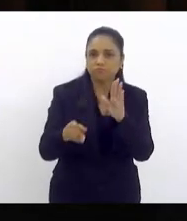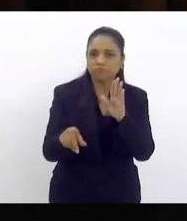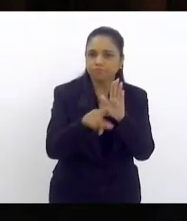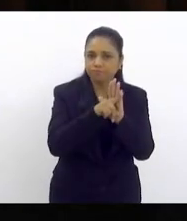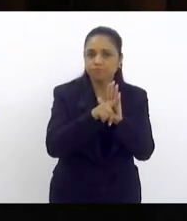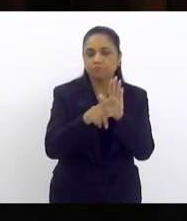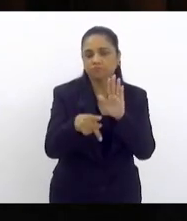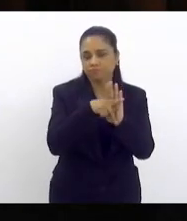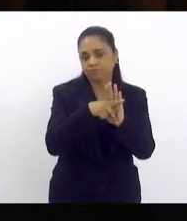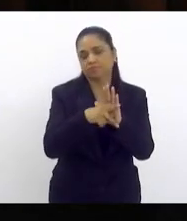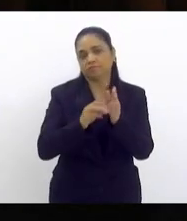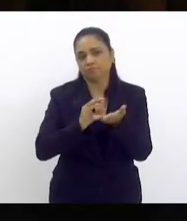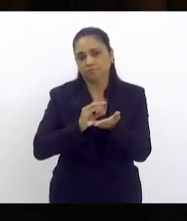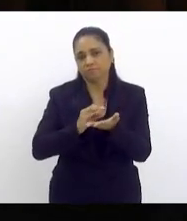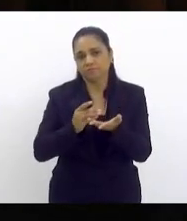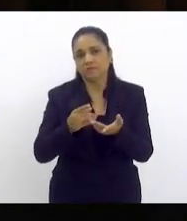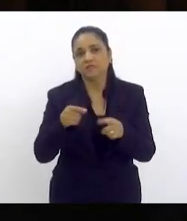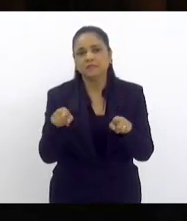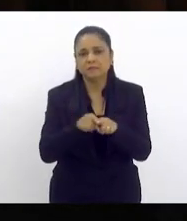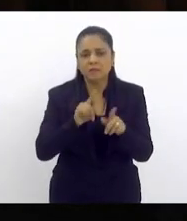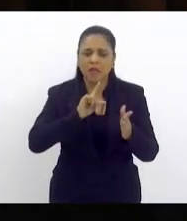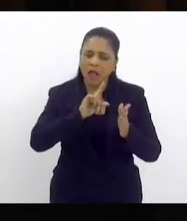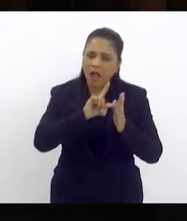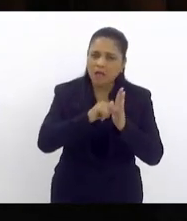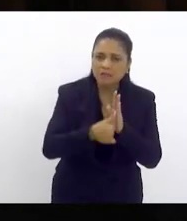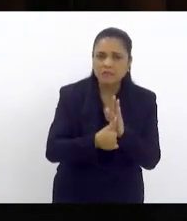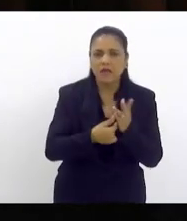percalços importantes nos atrasos